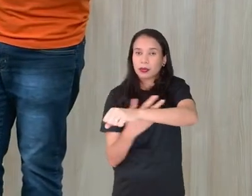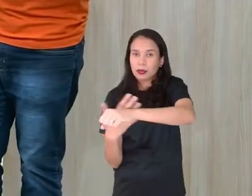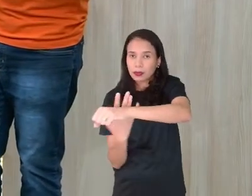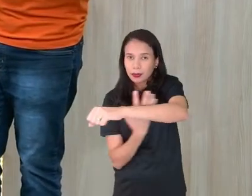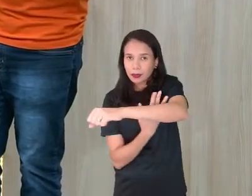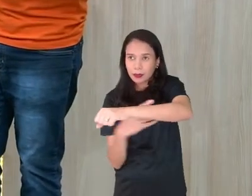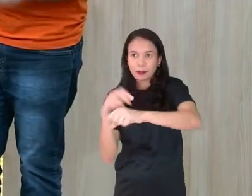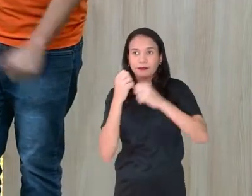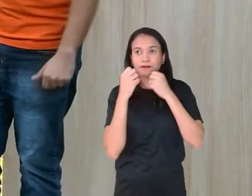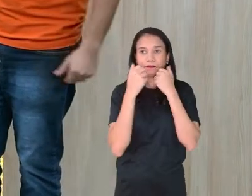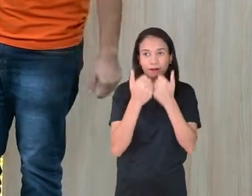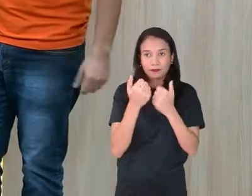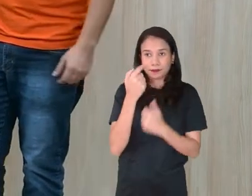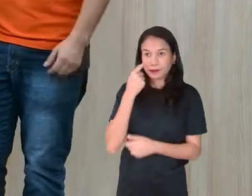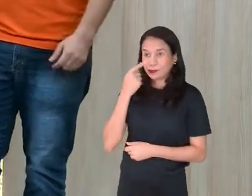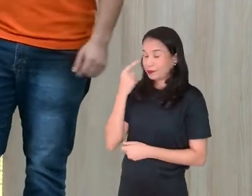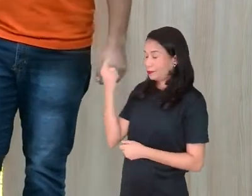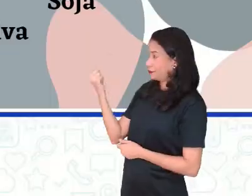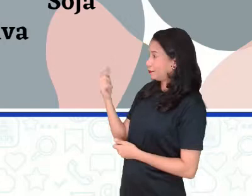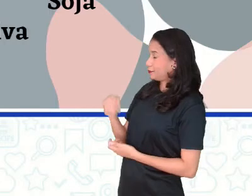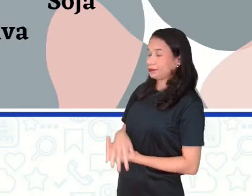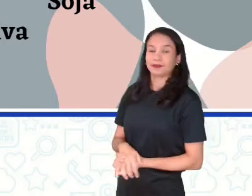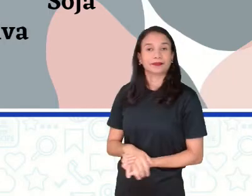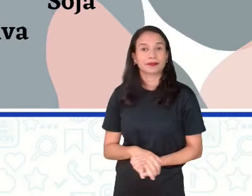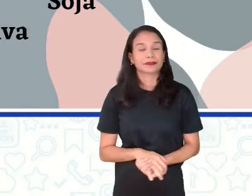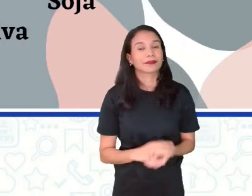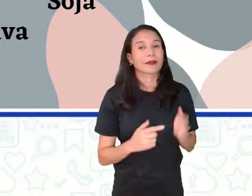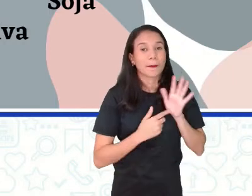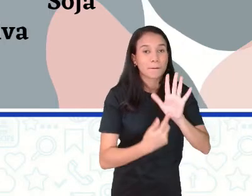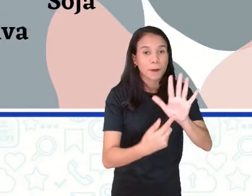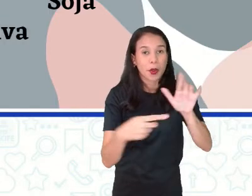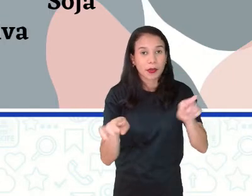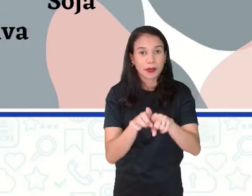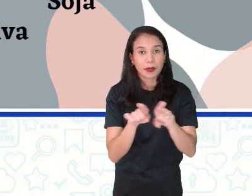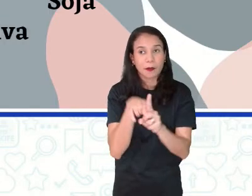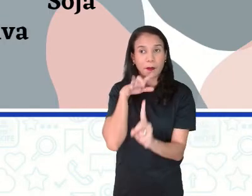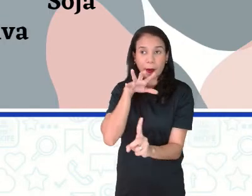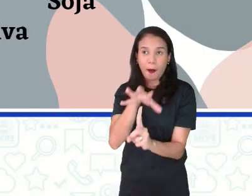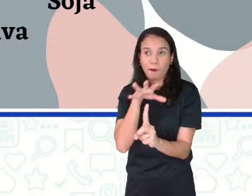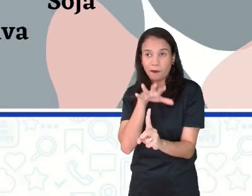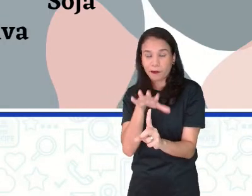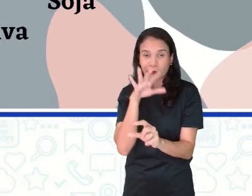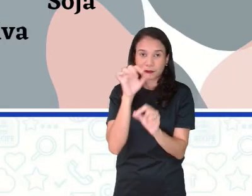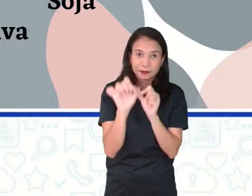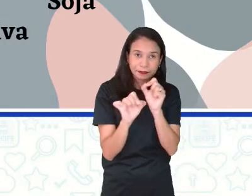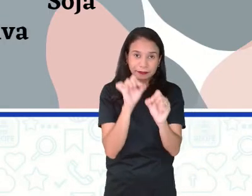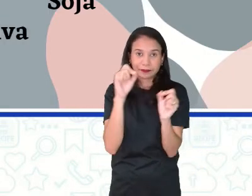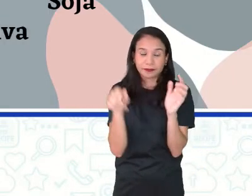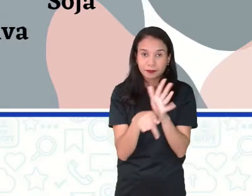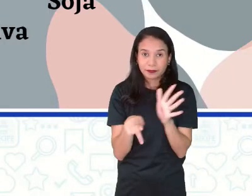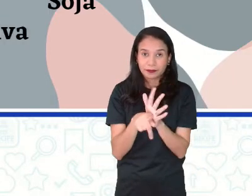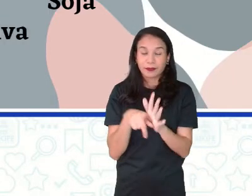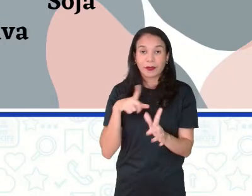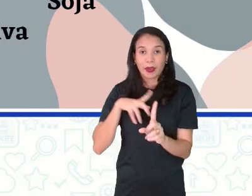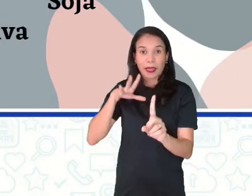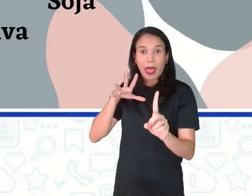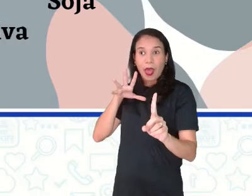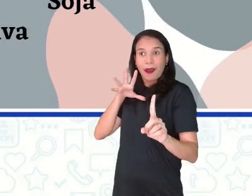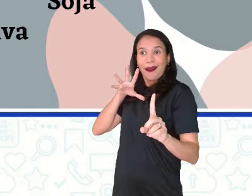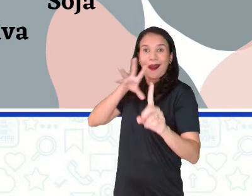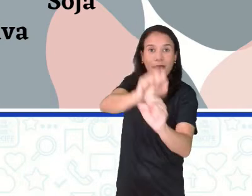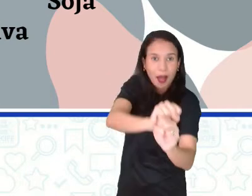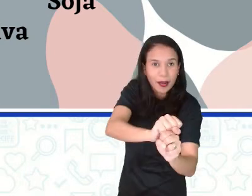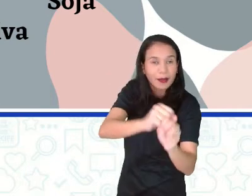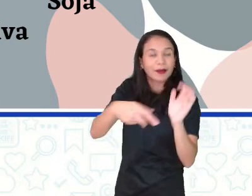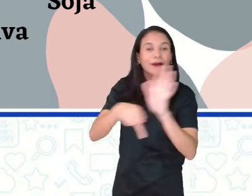gramíneas, beleza? Ó, trazendo aqui para os impactos, tá? Então, nós temos o impacto da caça, né? Isso é